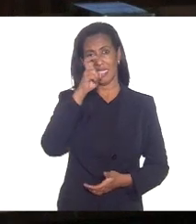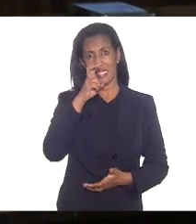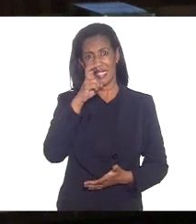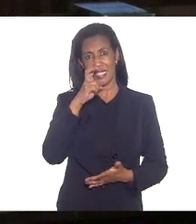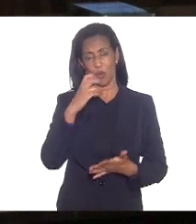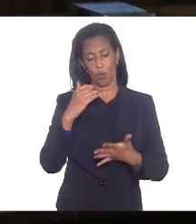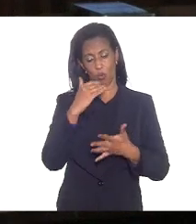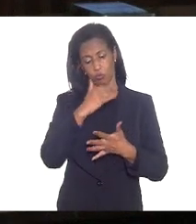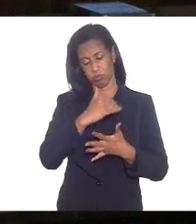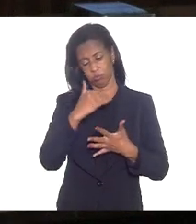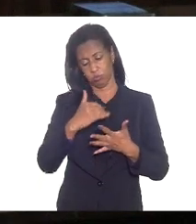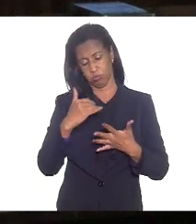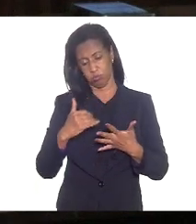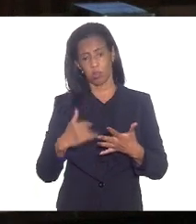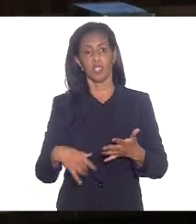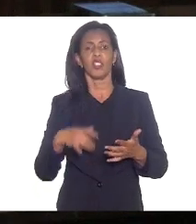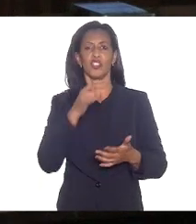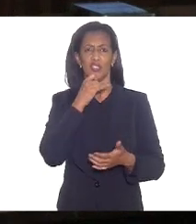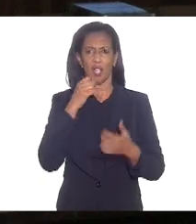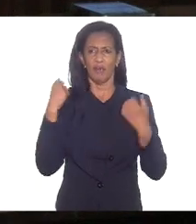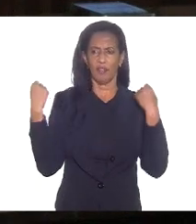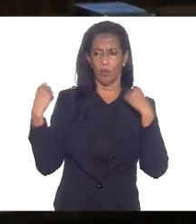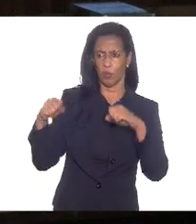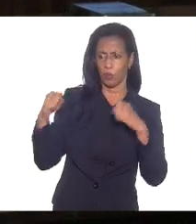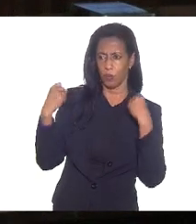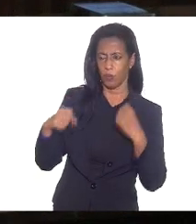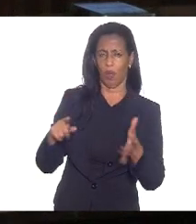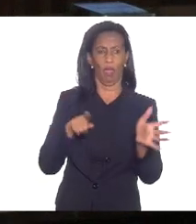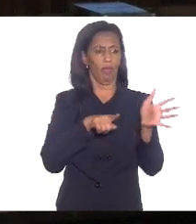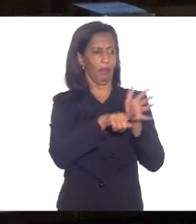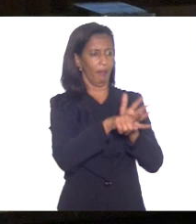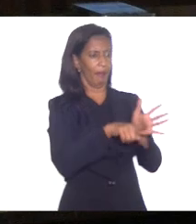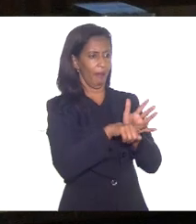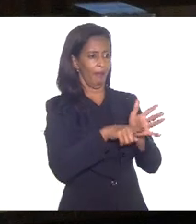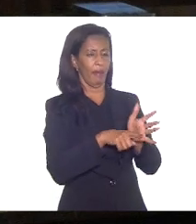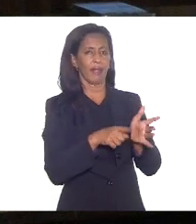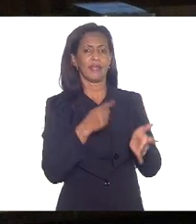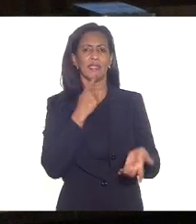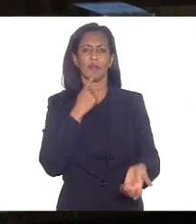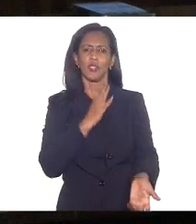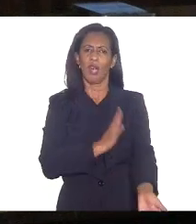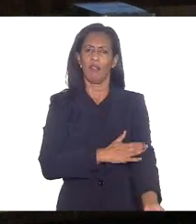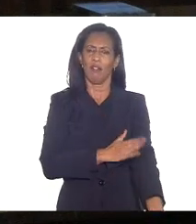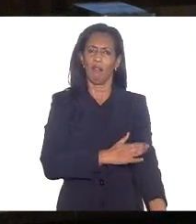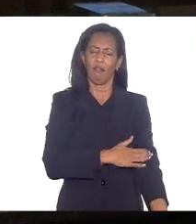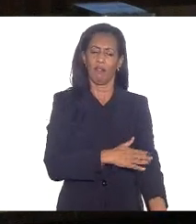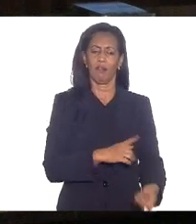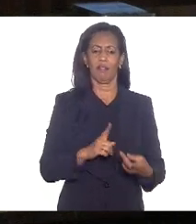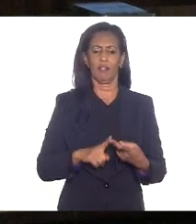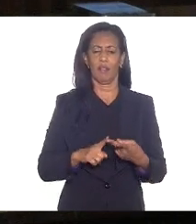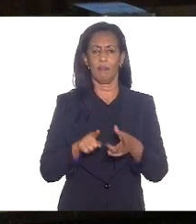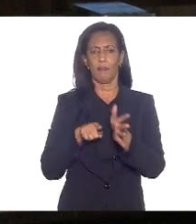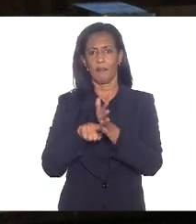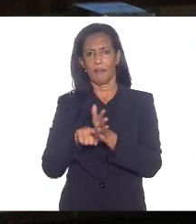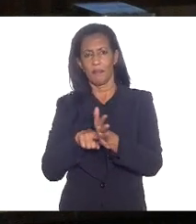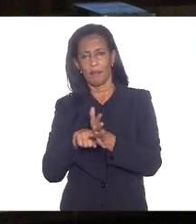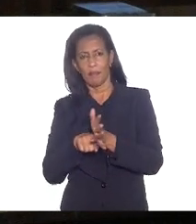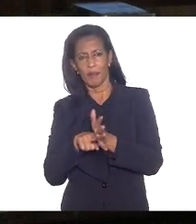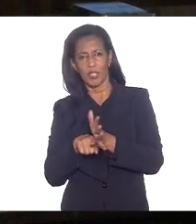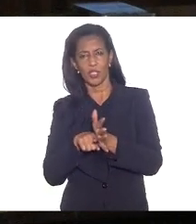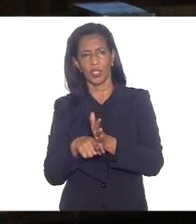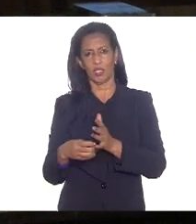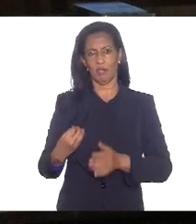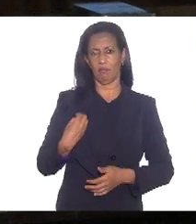5 etapas, fizeram o exame físico, exame toxicológico, pesquisa